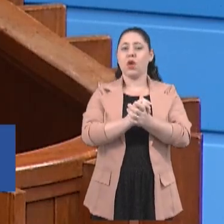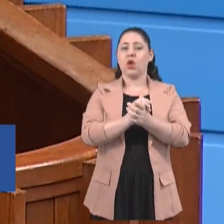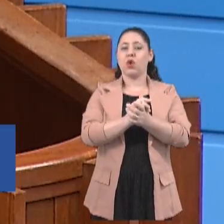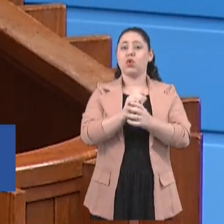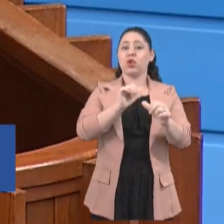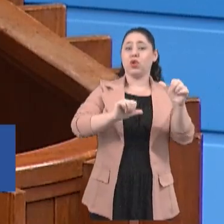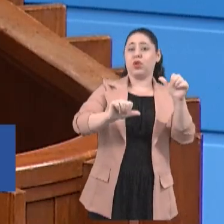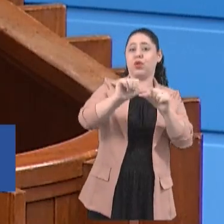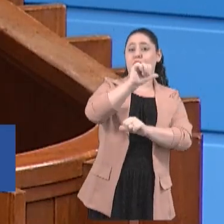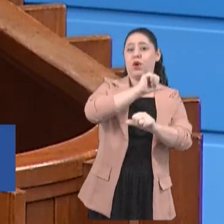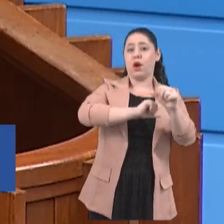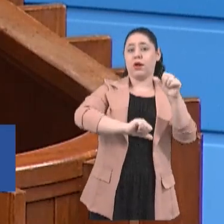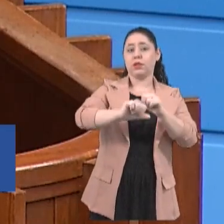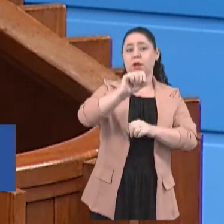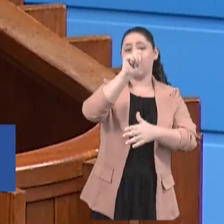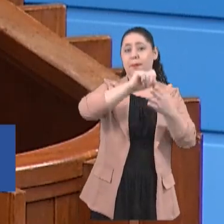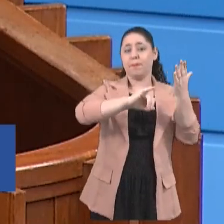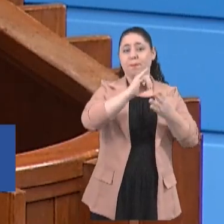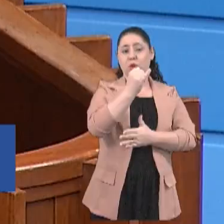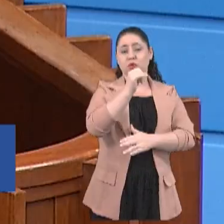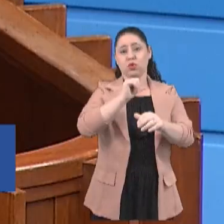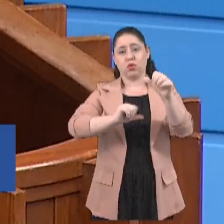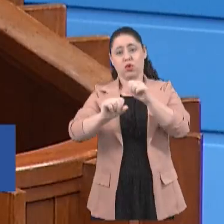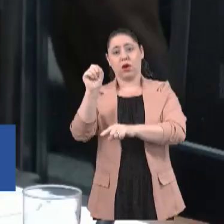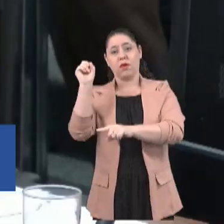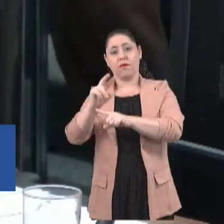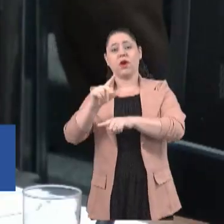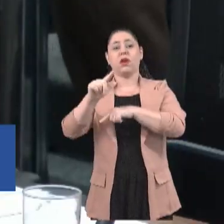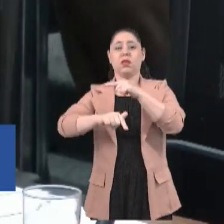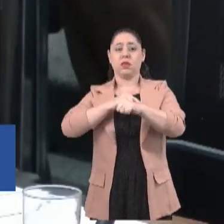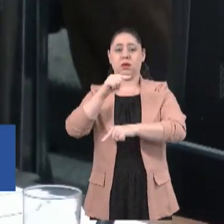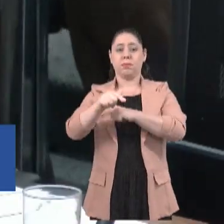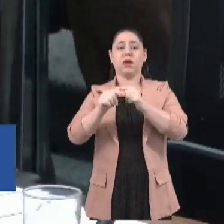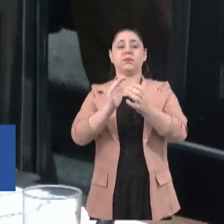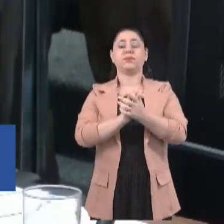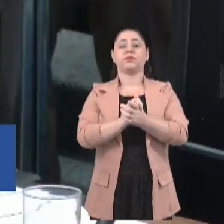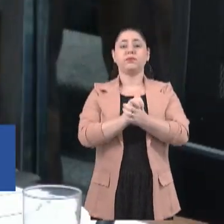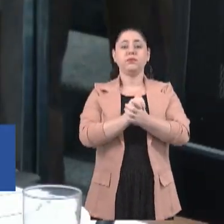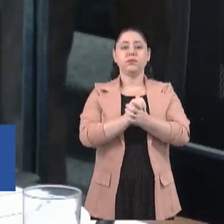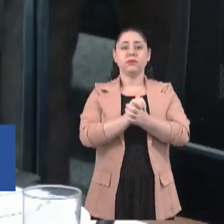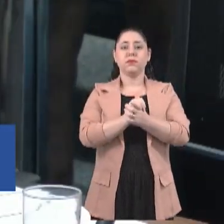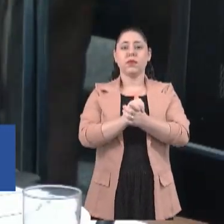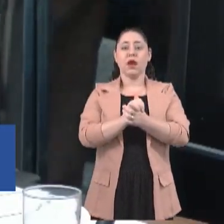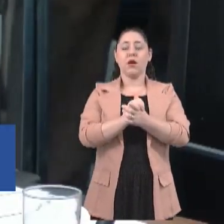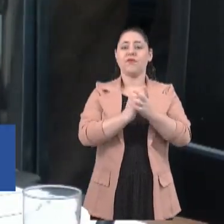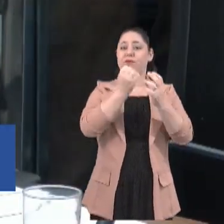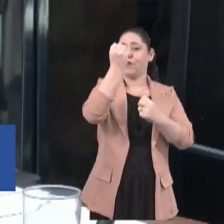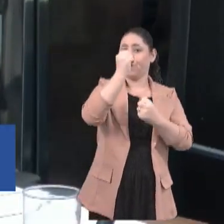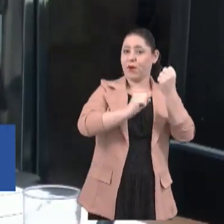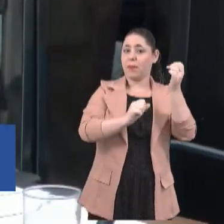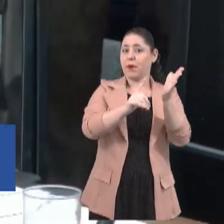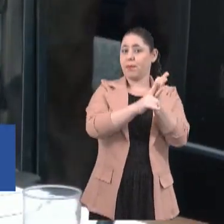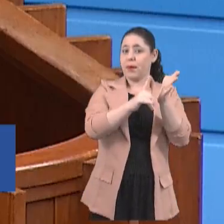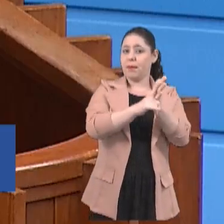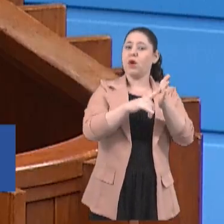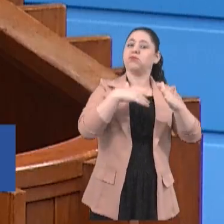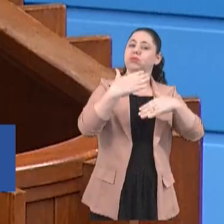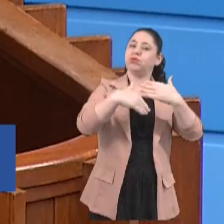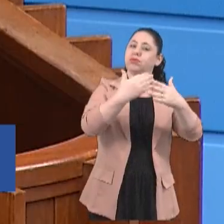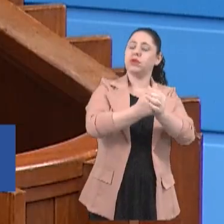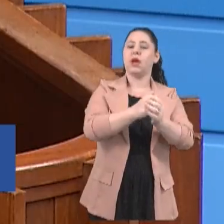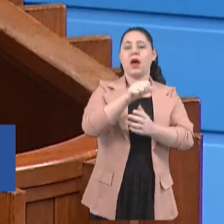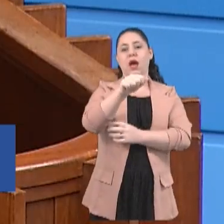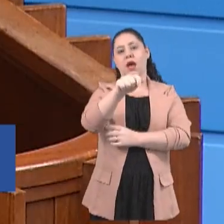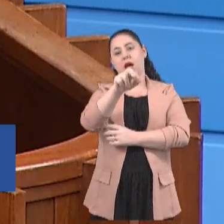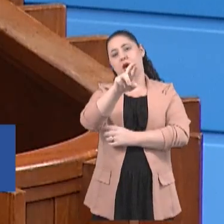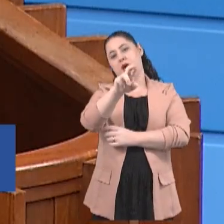de imposto por emprego. Mais essa grande fábrica de celulose, nós já temos em andamento a fábrica da